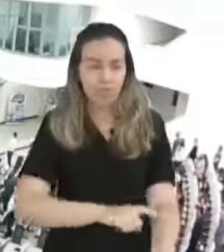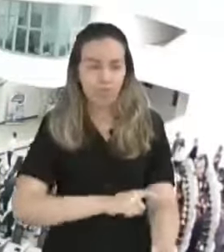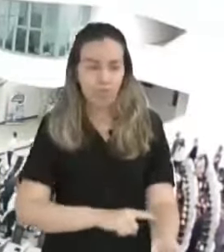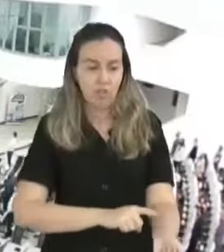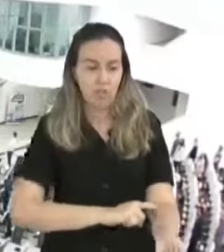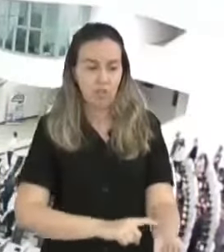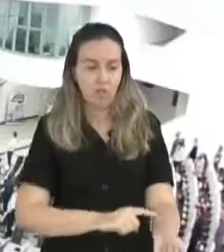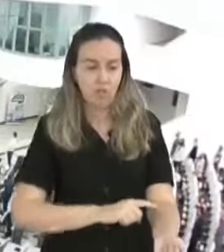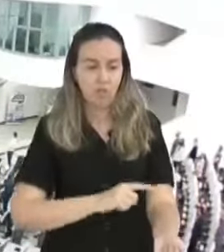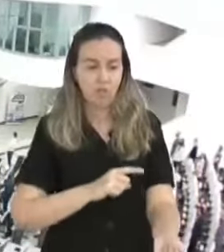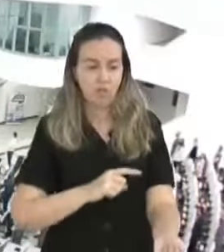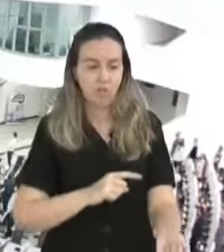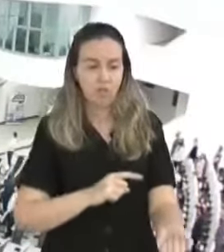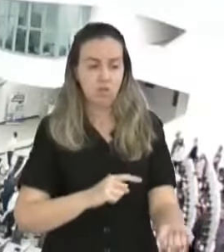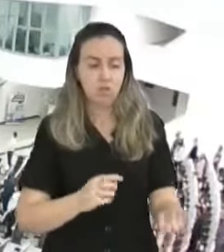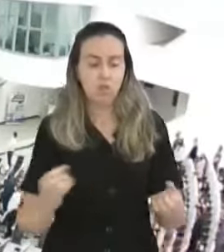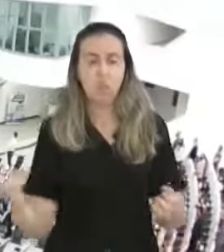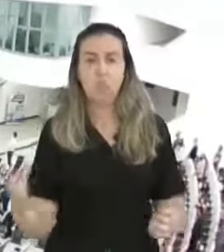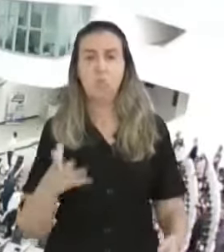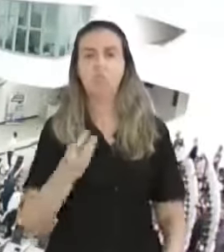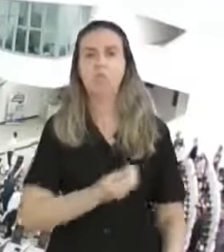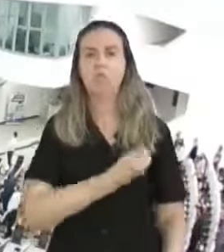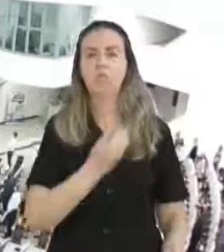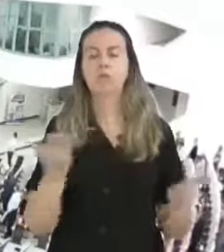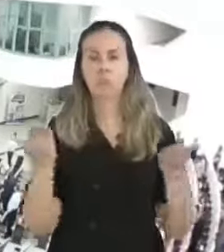circulatório agora. Há